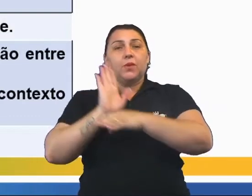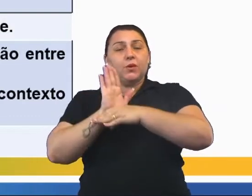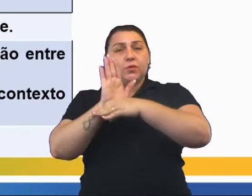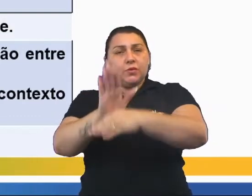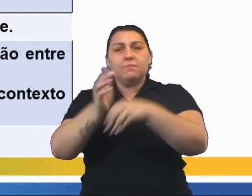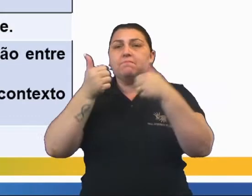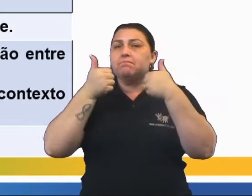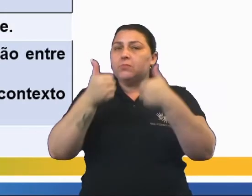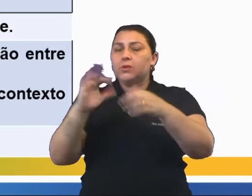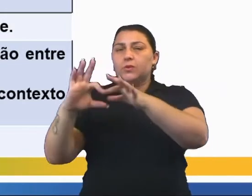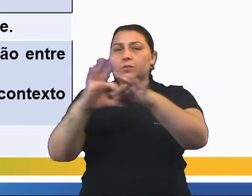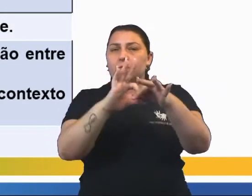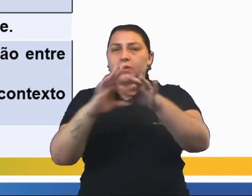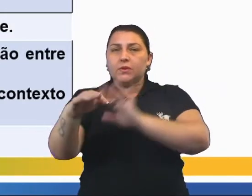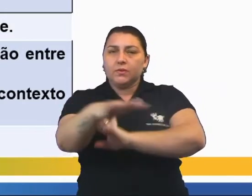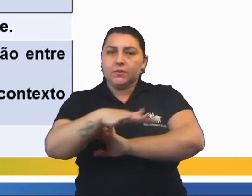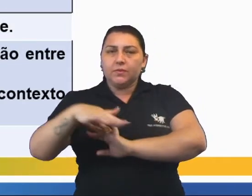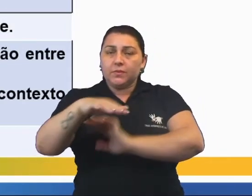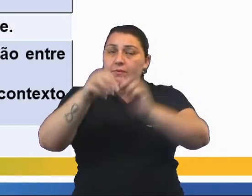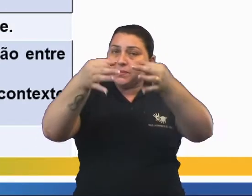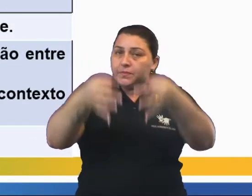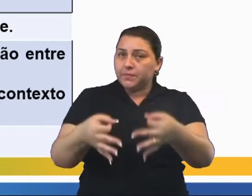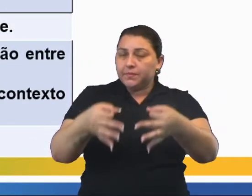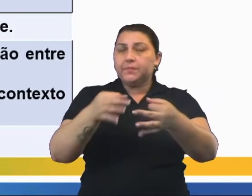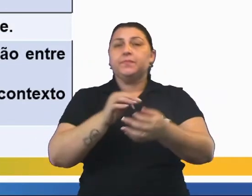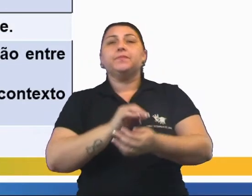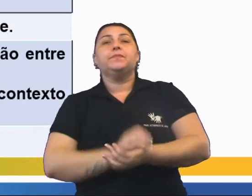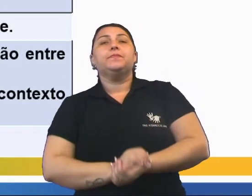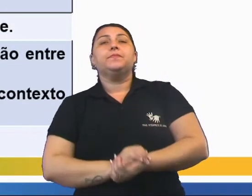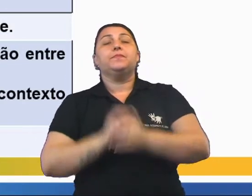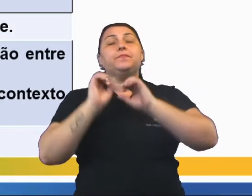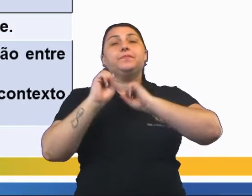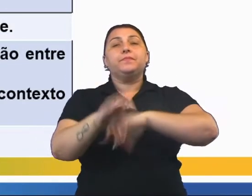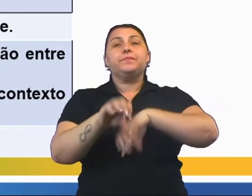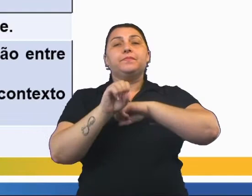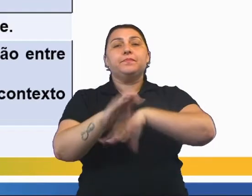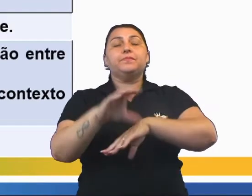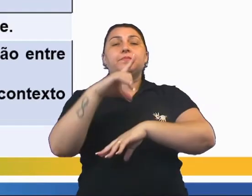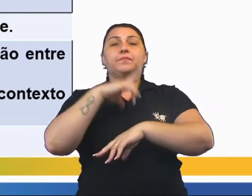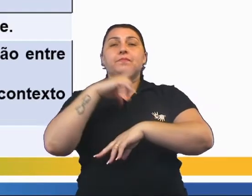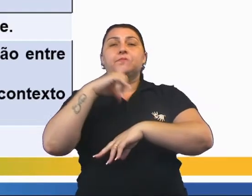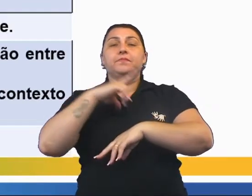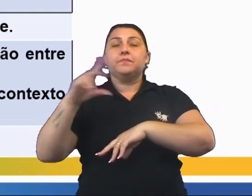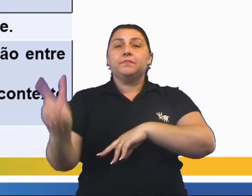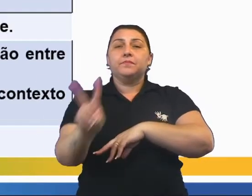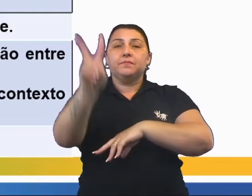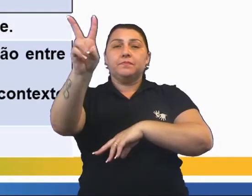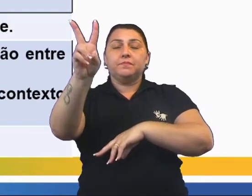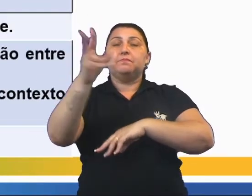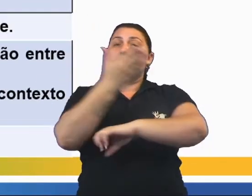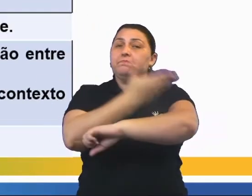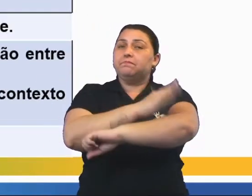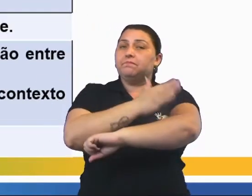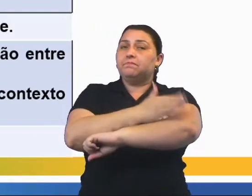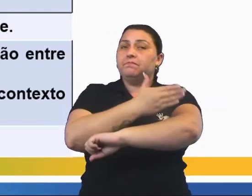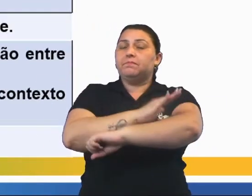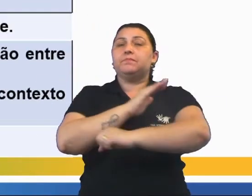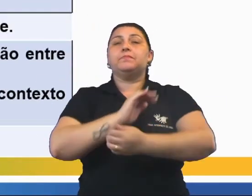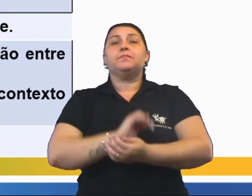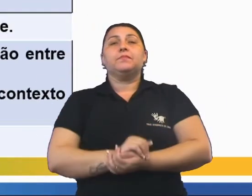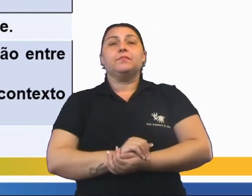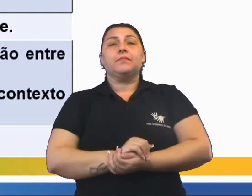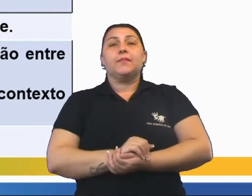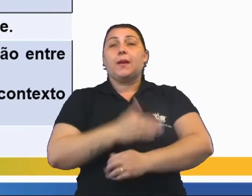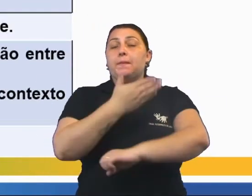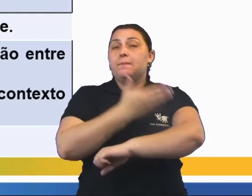contribuição positiva no contexto social, certo? Então, esses ensinamentos nós temos que valorizar e praticar. Evidentemente que eu não